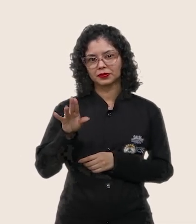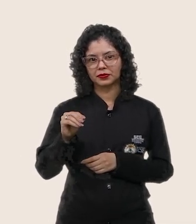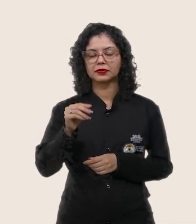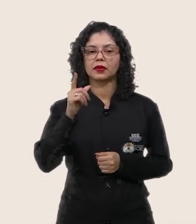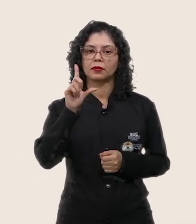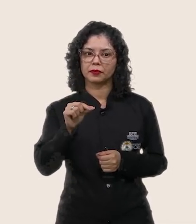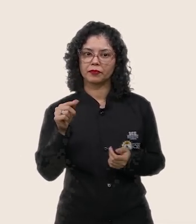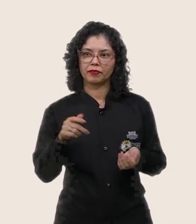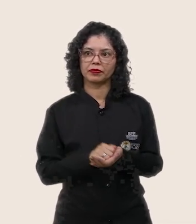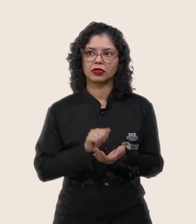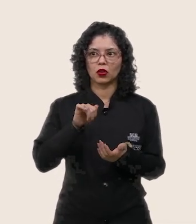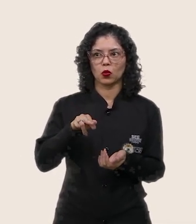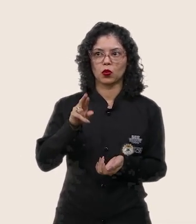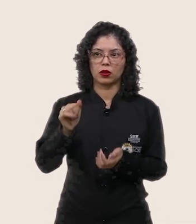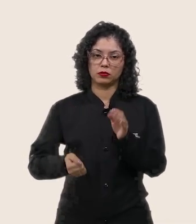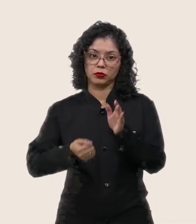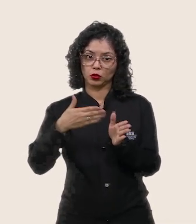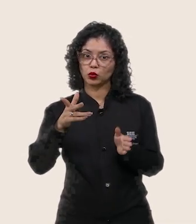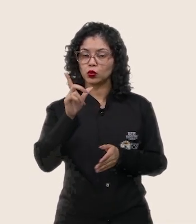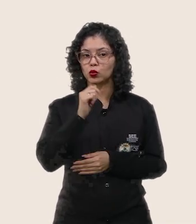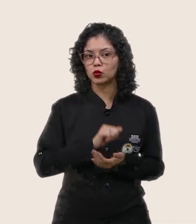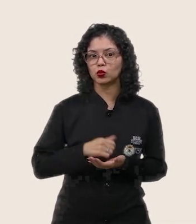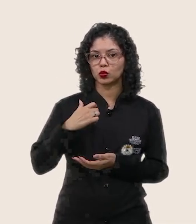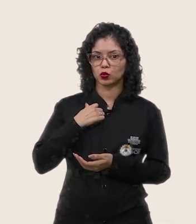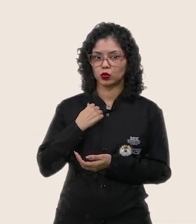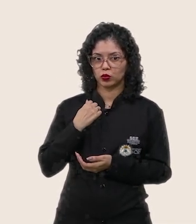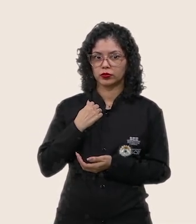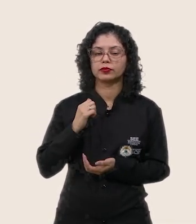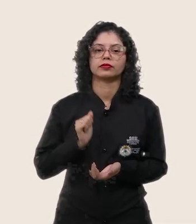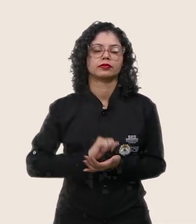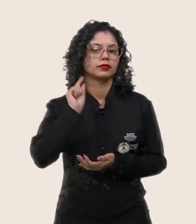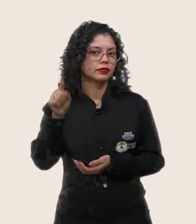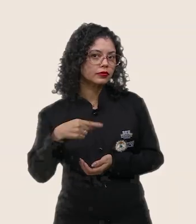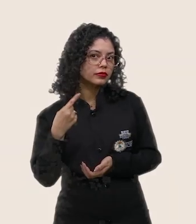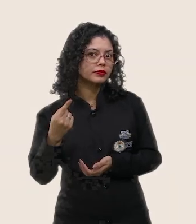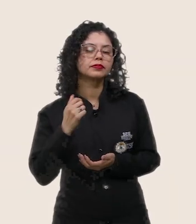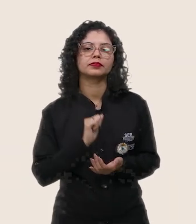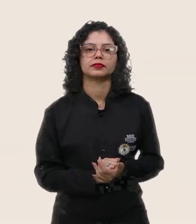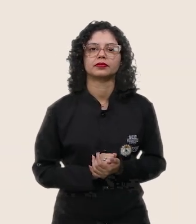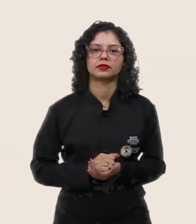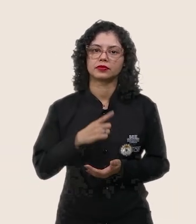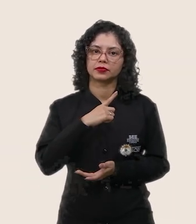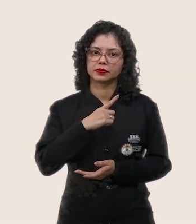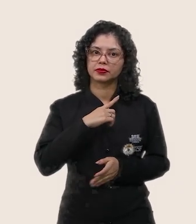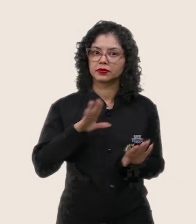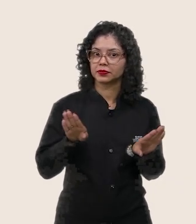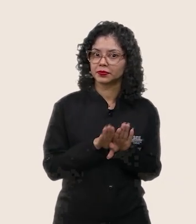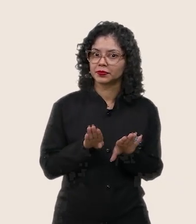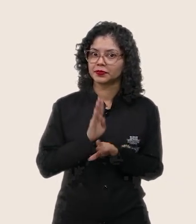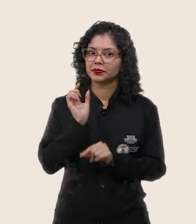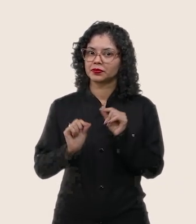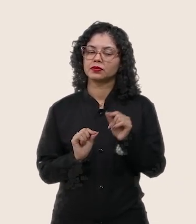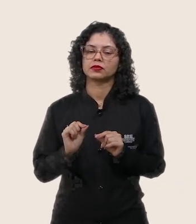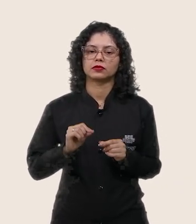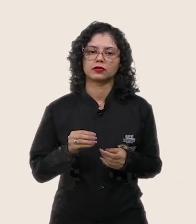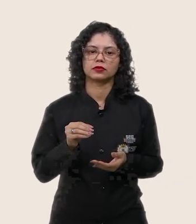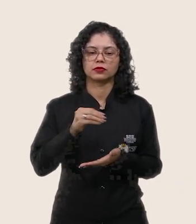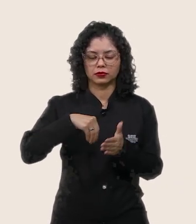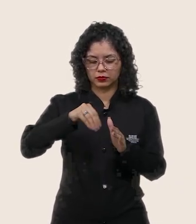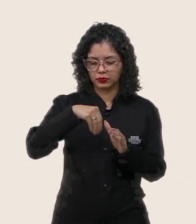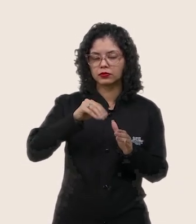roupa, roupa média, muita roupa, né? E depois, né, a gente vai ter aqui os dispensers ali do sabão,